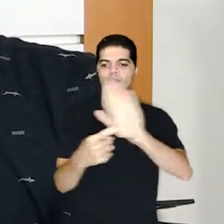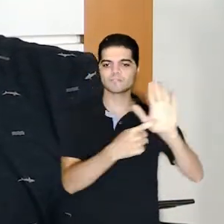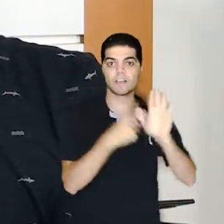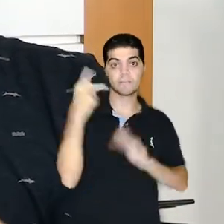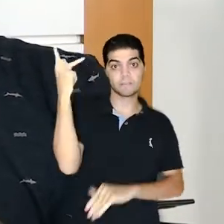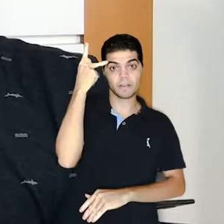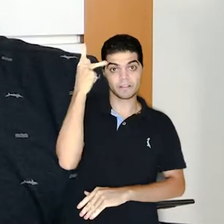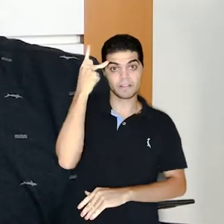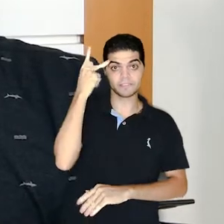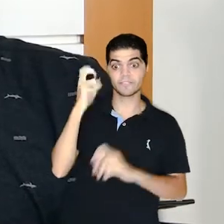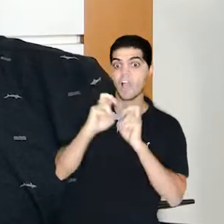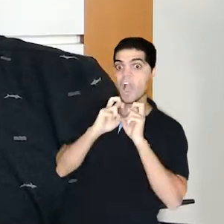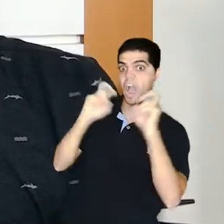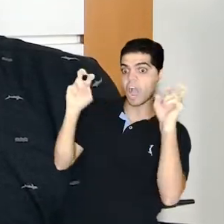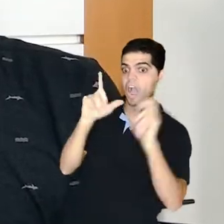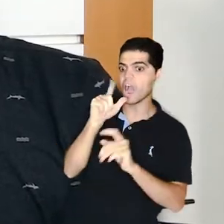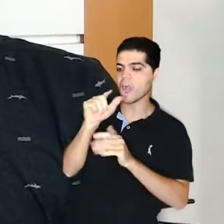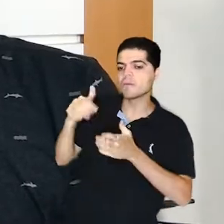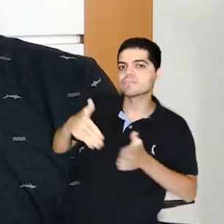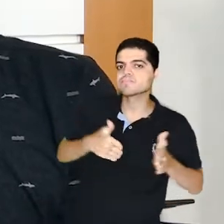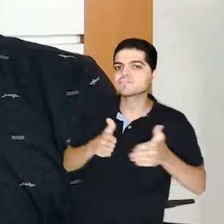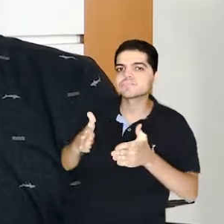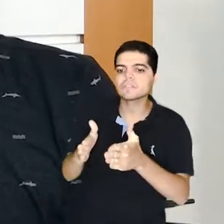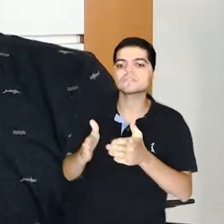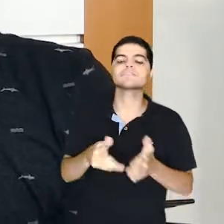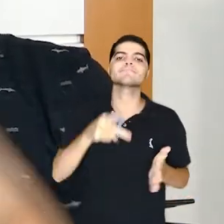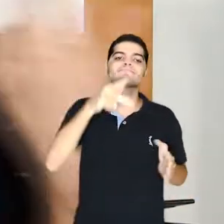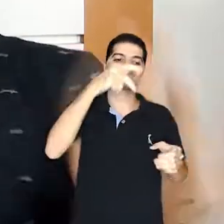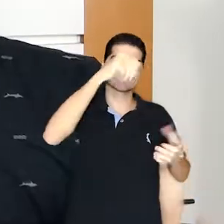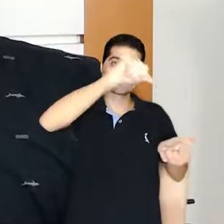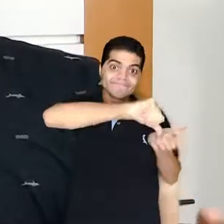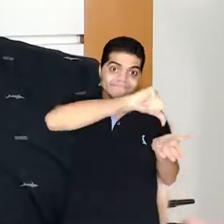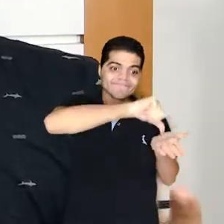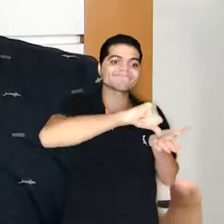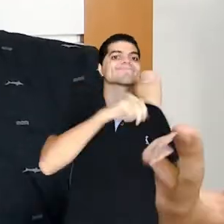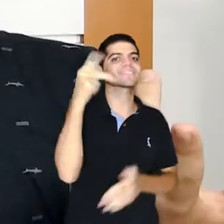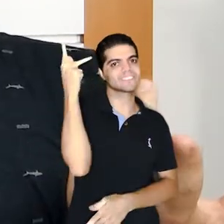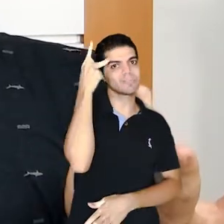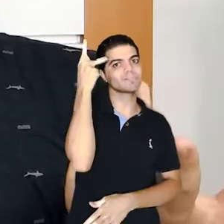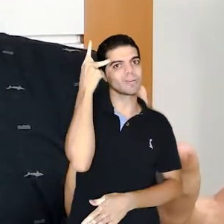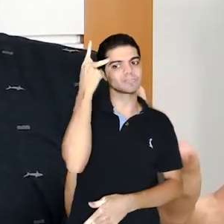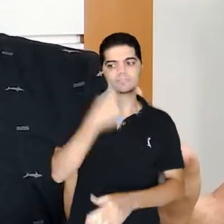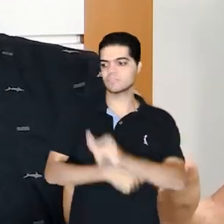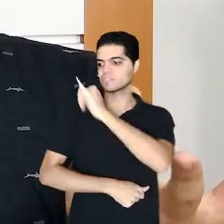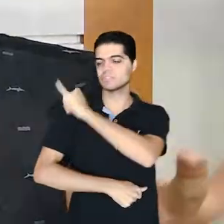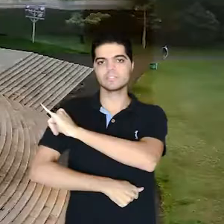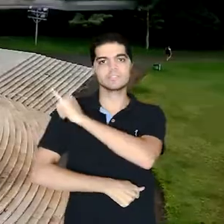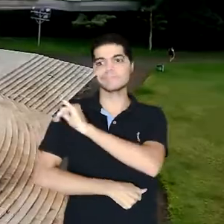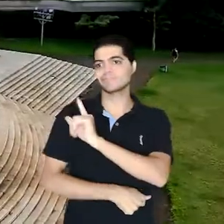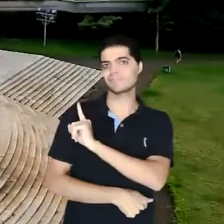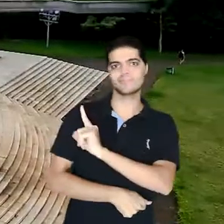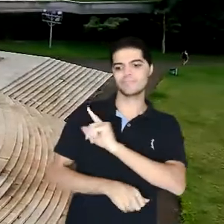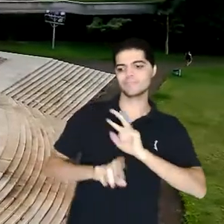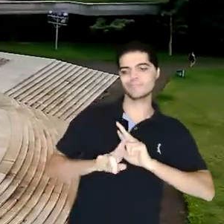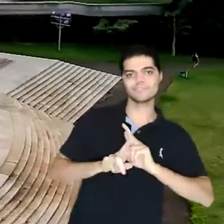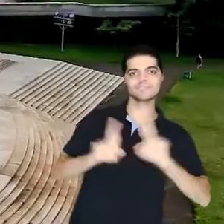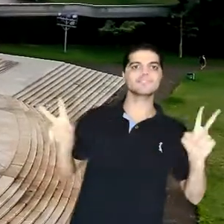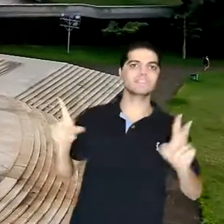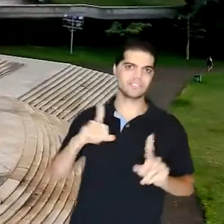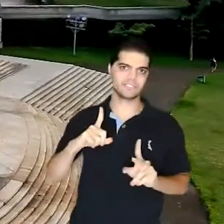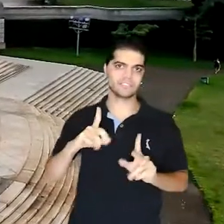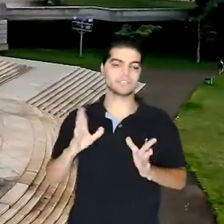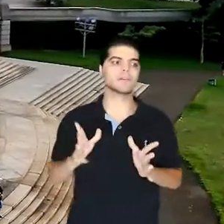tal Grito do Ipiranga teria acontecido em território paulista e não carioca. Então foi construído, por exemplo, um memorial